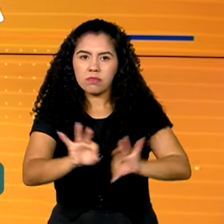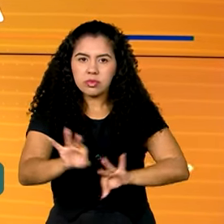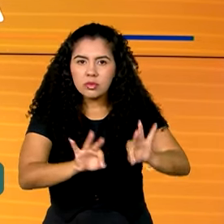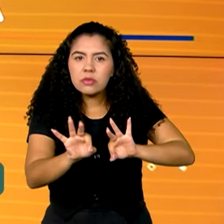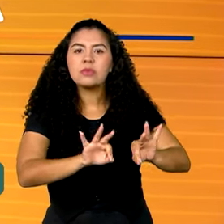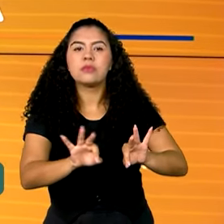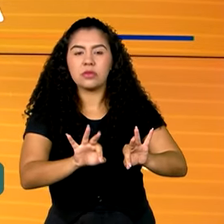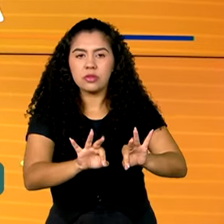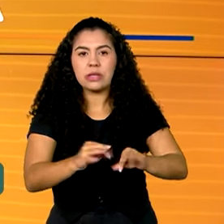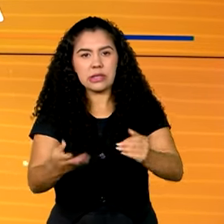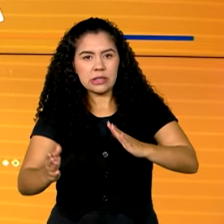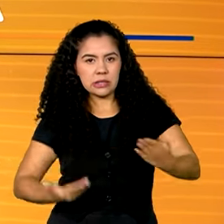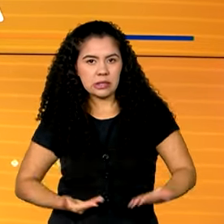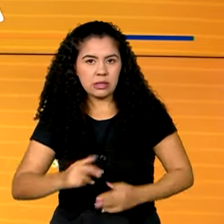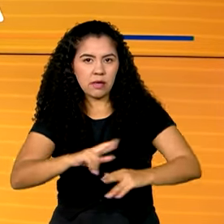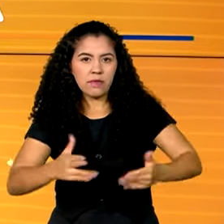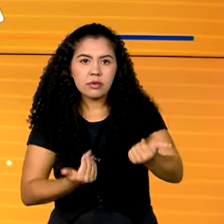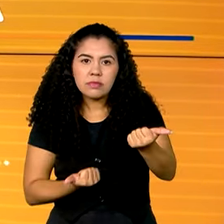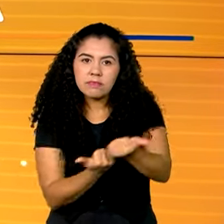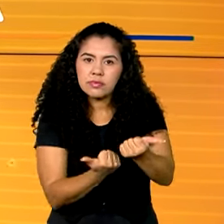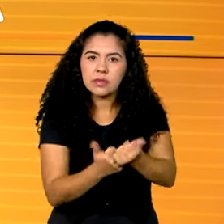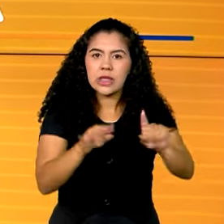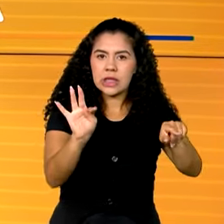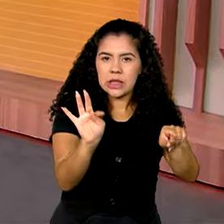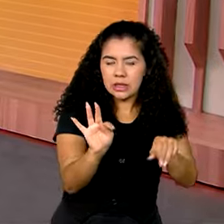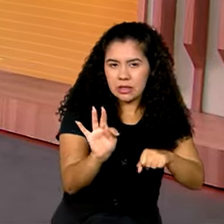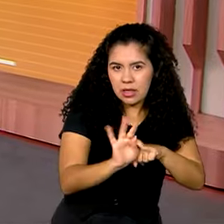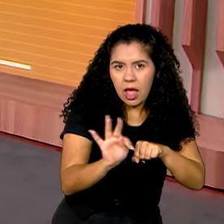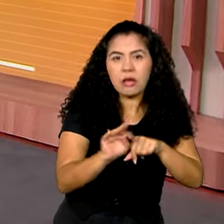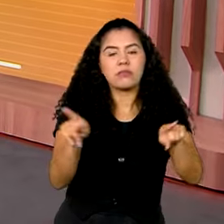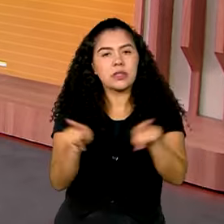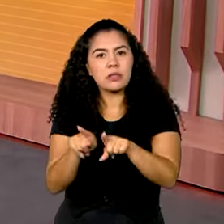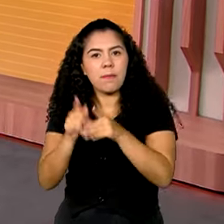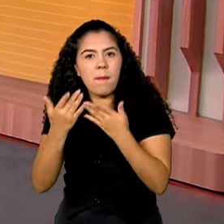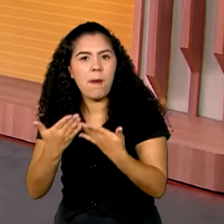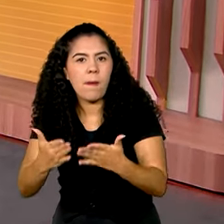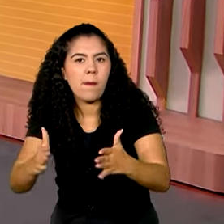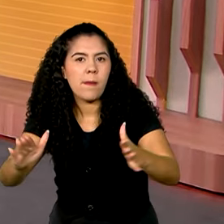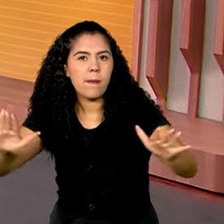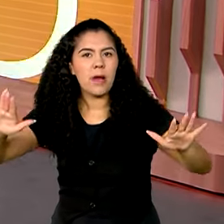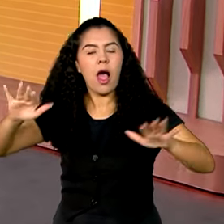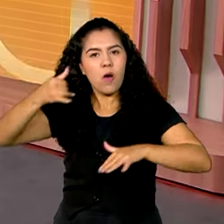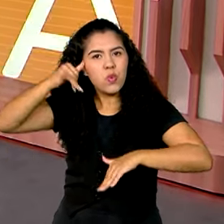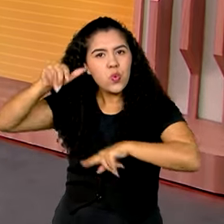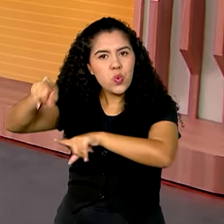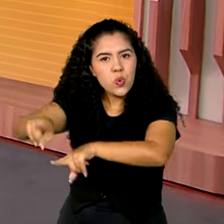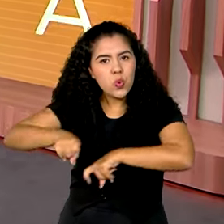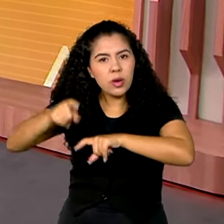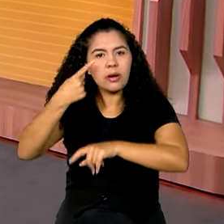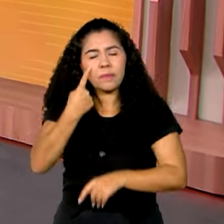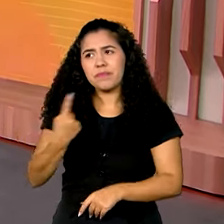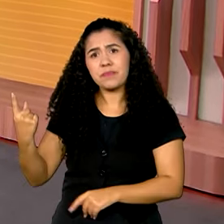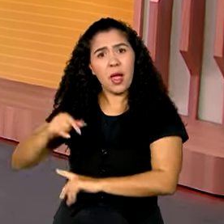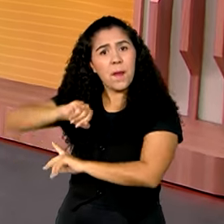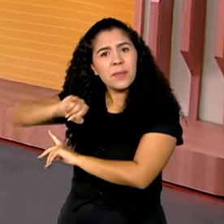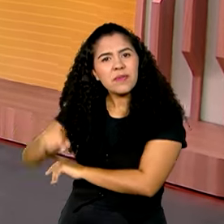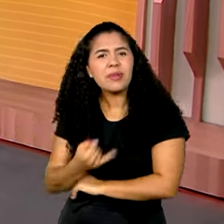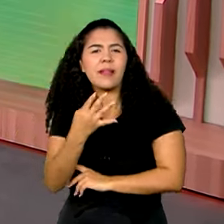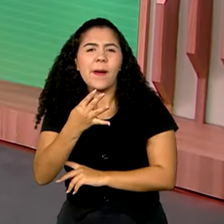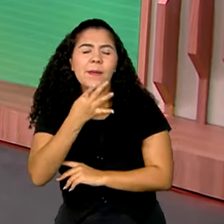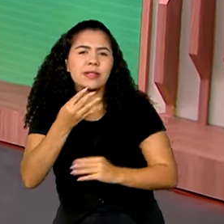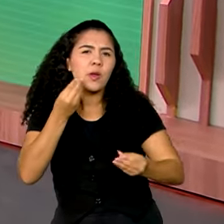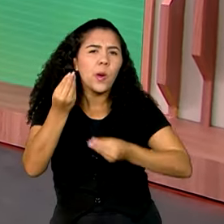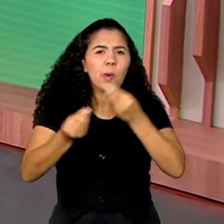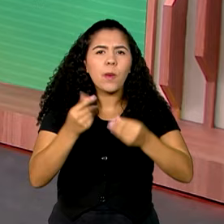de assistência técnica e extensão rural. Então, vamos aproveitar para conhecer outras ações do governo federal